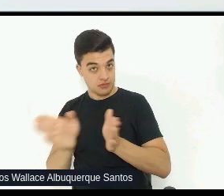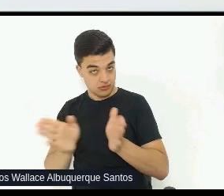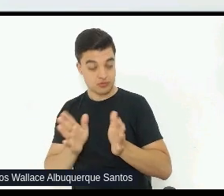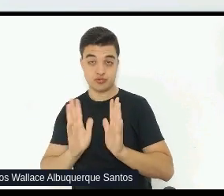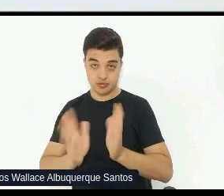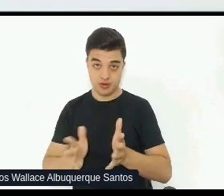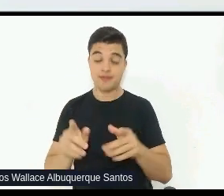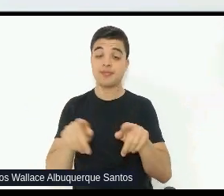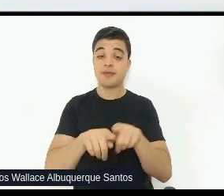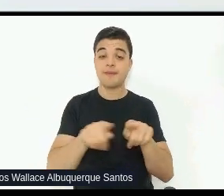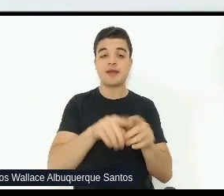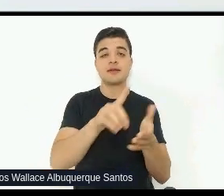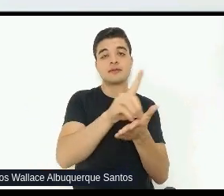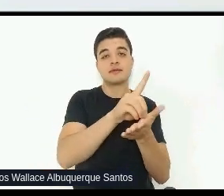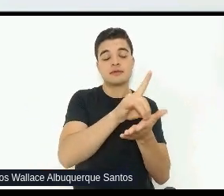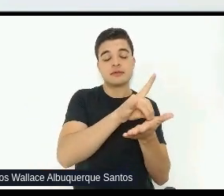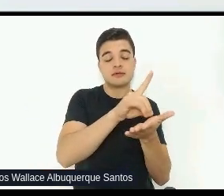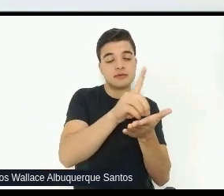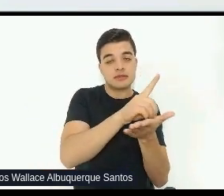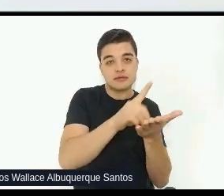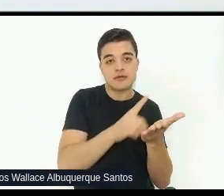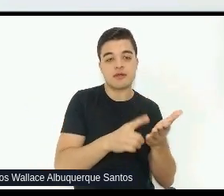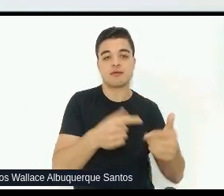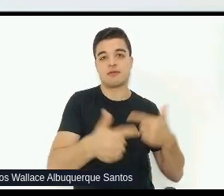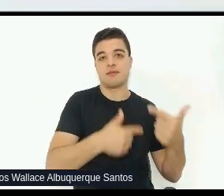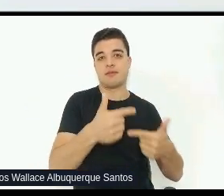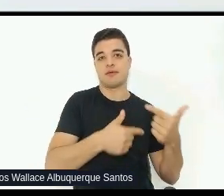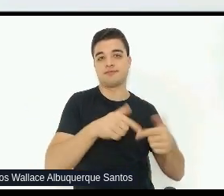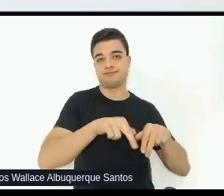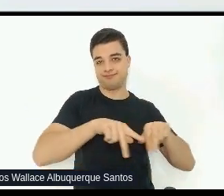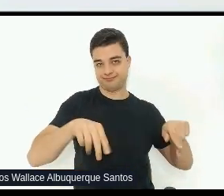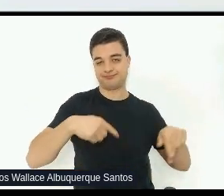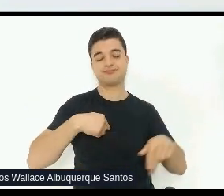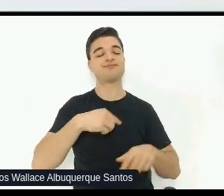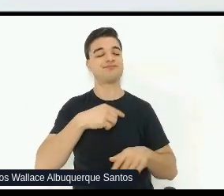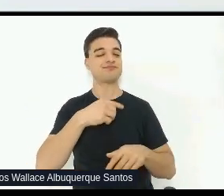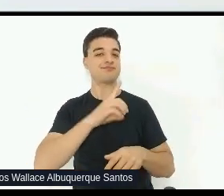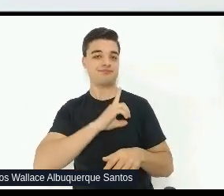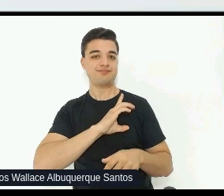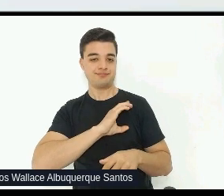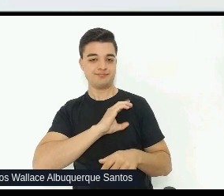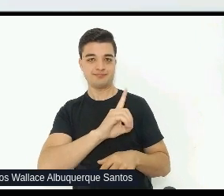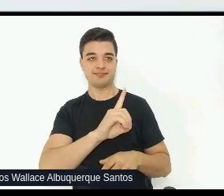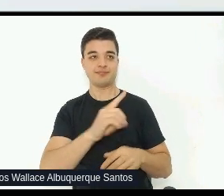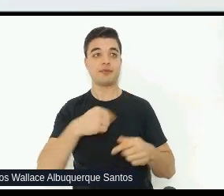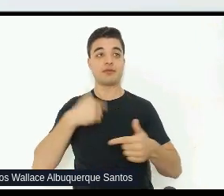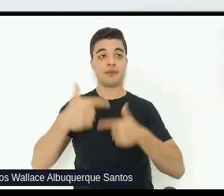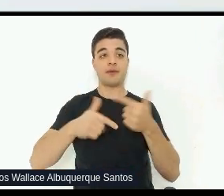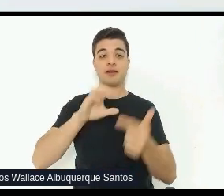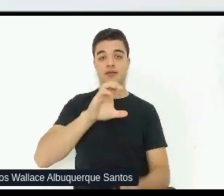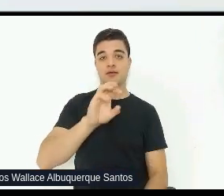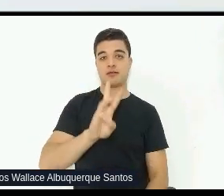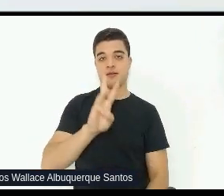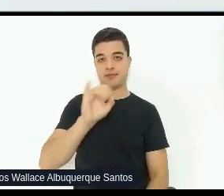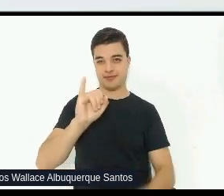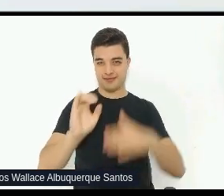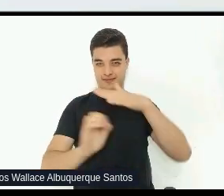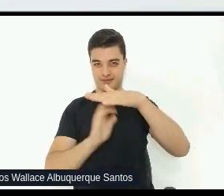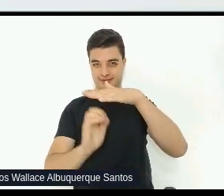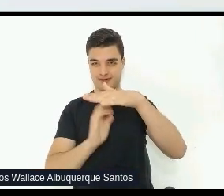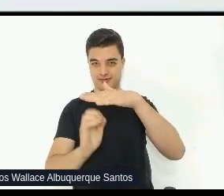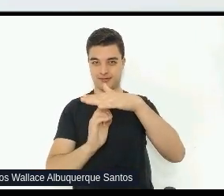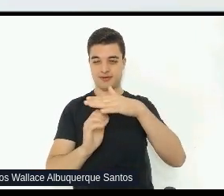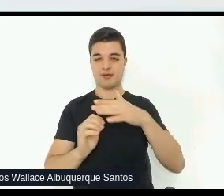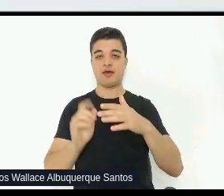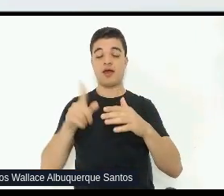também. Eu trabalho na CWI, é uma fábrica de softwares desde 2020, eu atendo o cliente via, onde